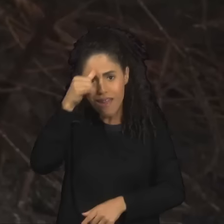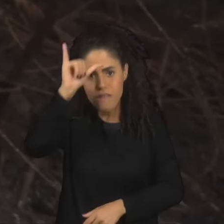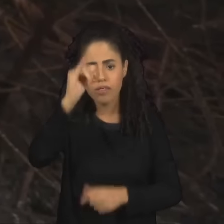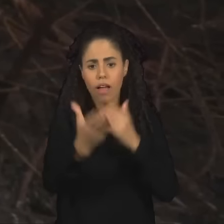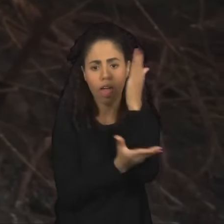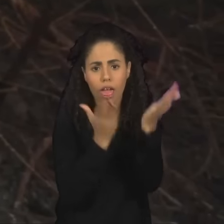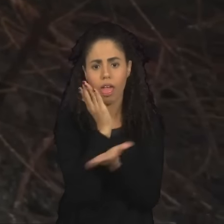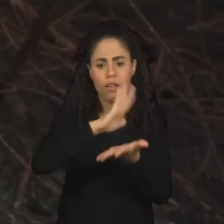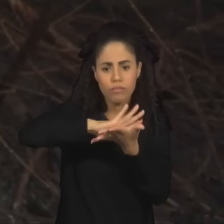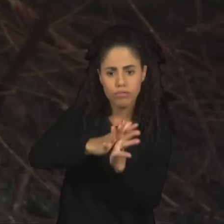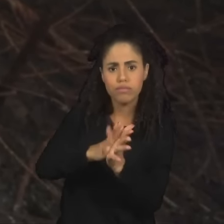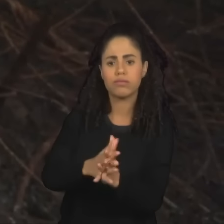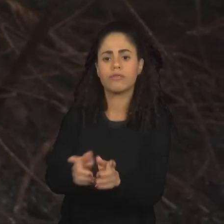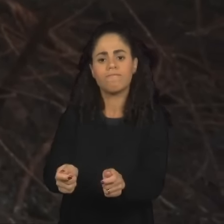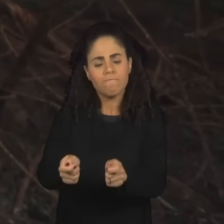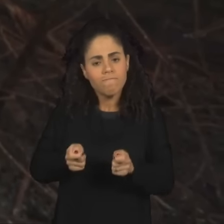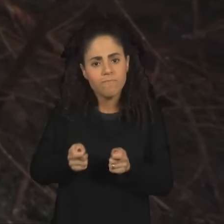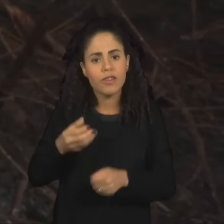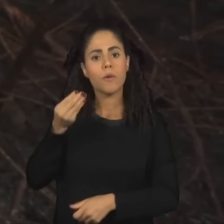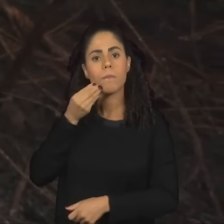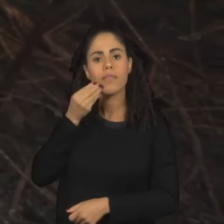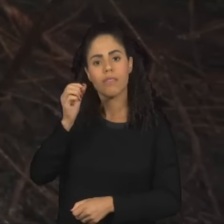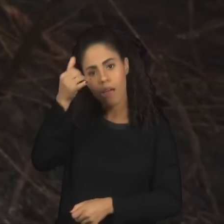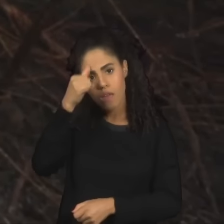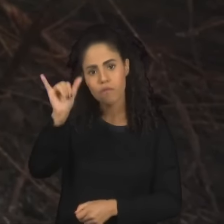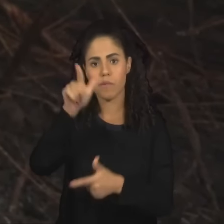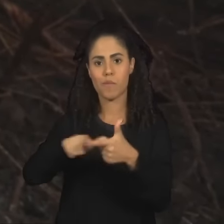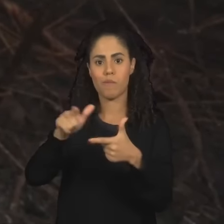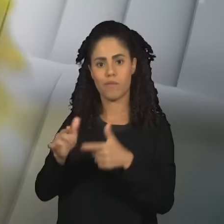para ajudar a frear o aquecimento global.